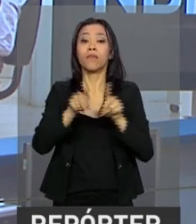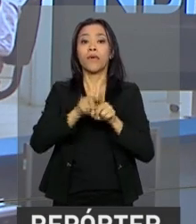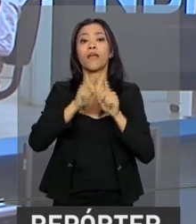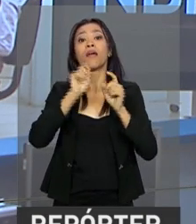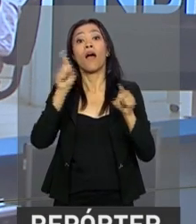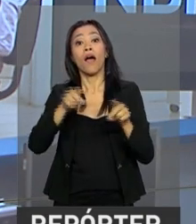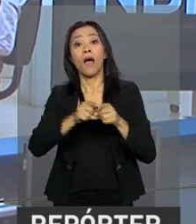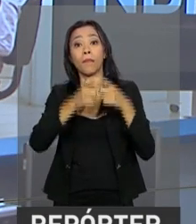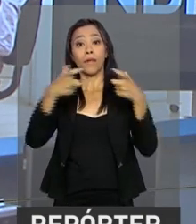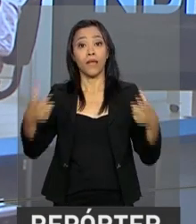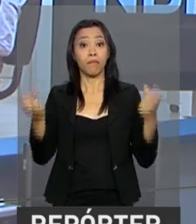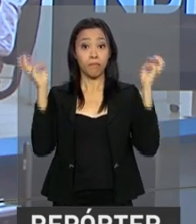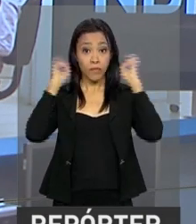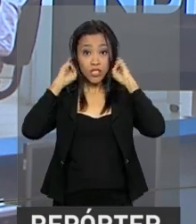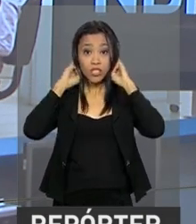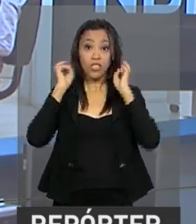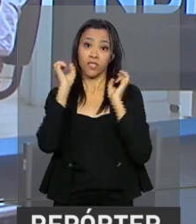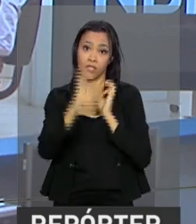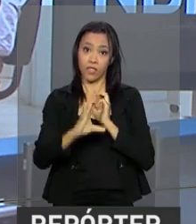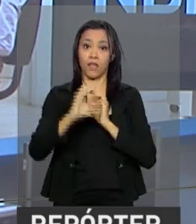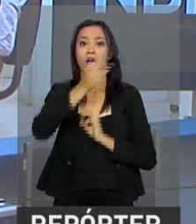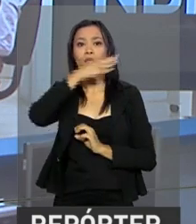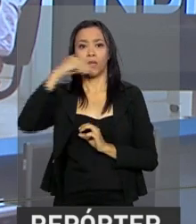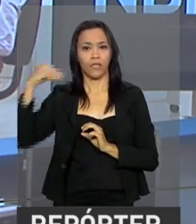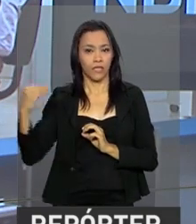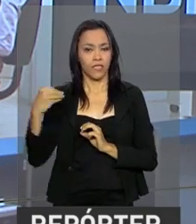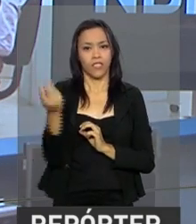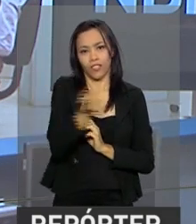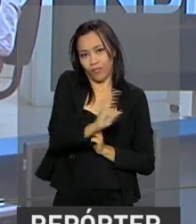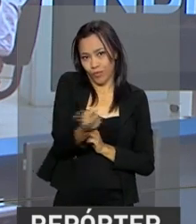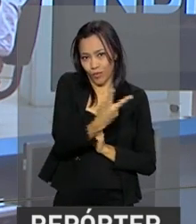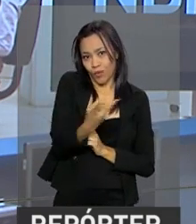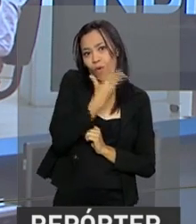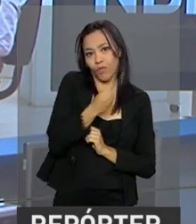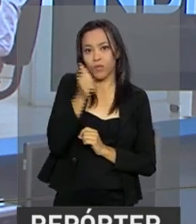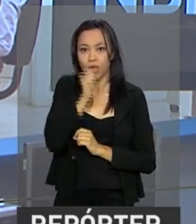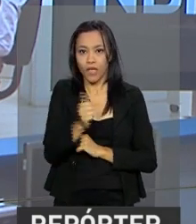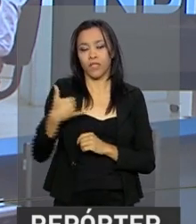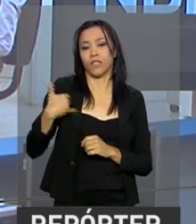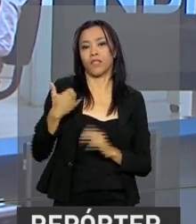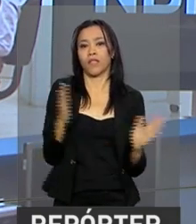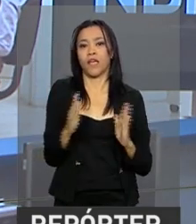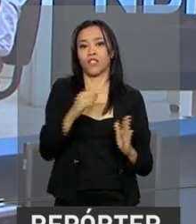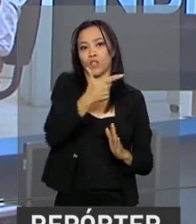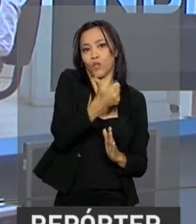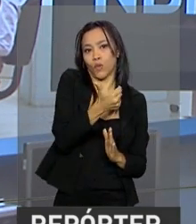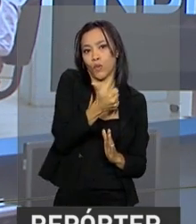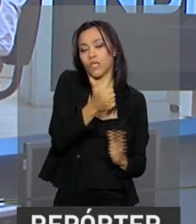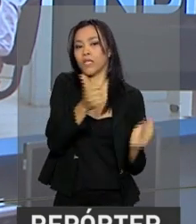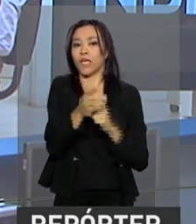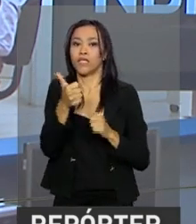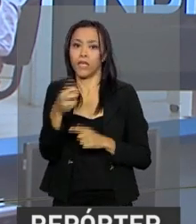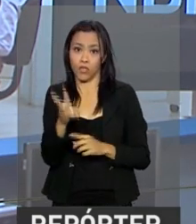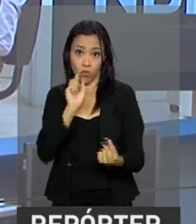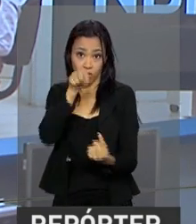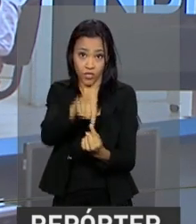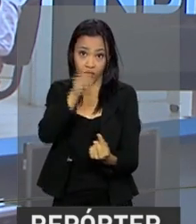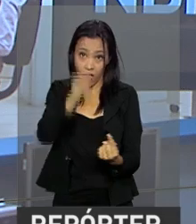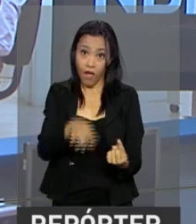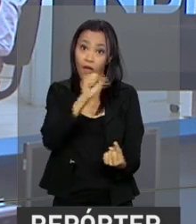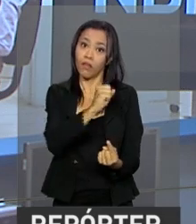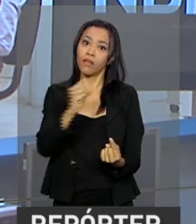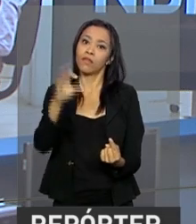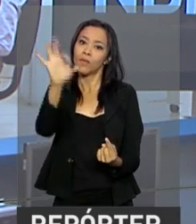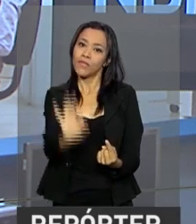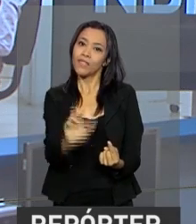vacinação contra a meningite C para adolescentes de ambos os sexos de 12 e 13 anos. Nesse caso, a meta é vacinar